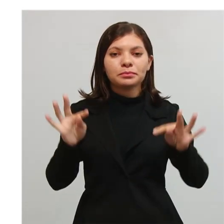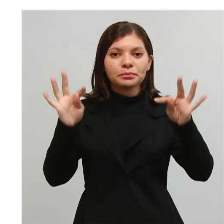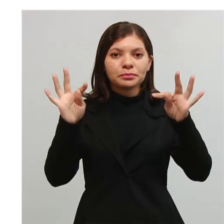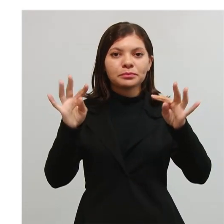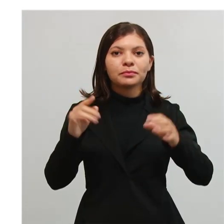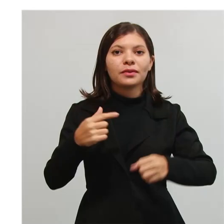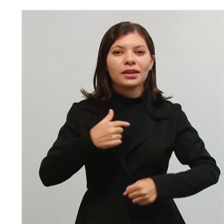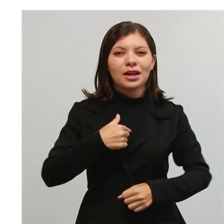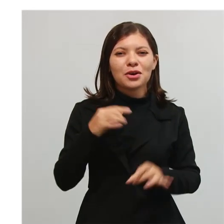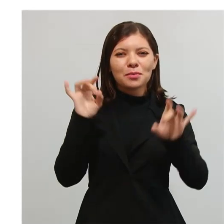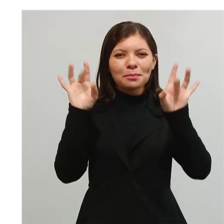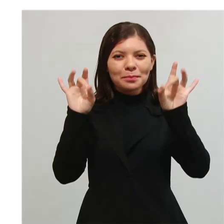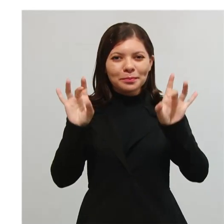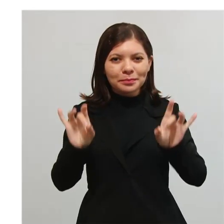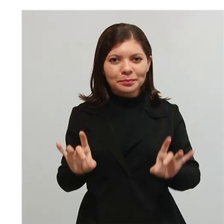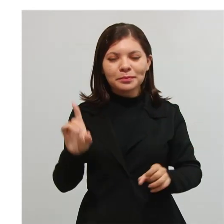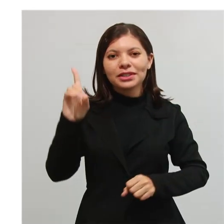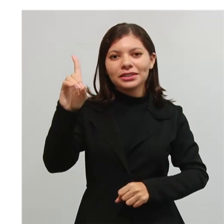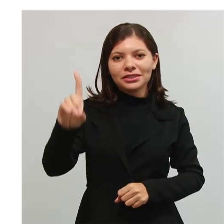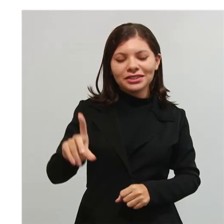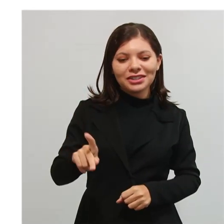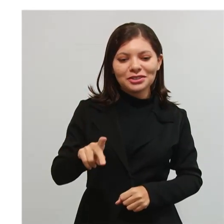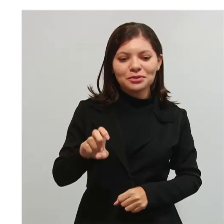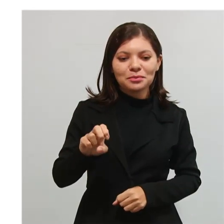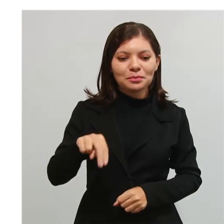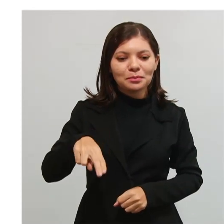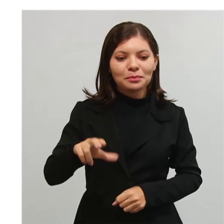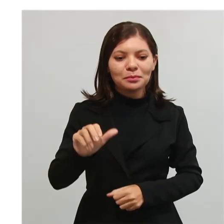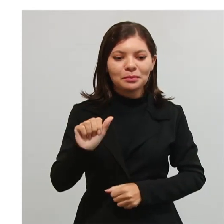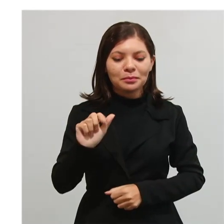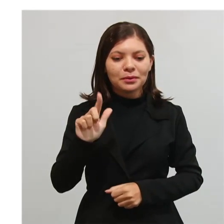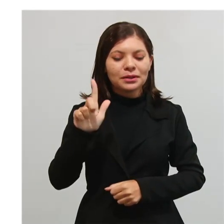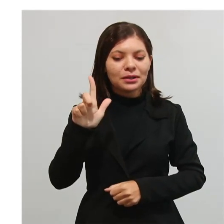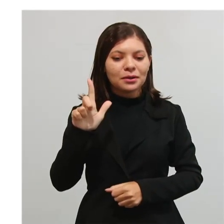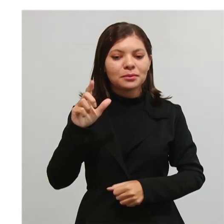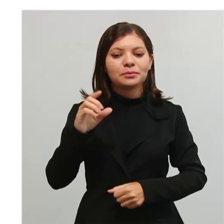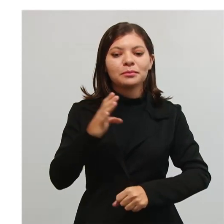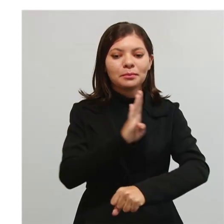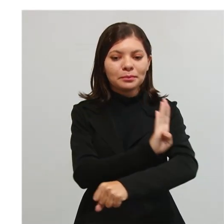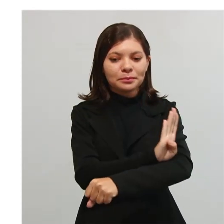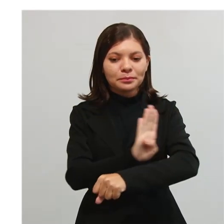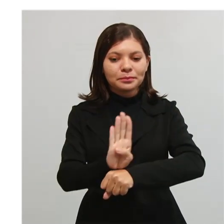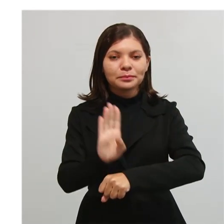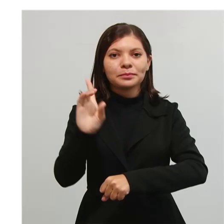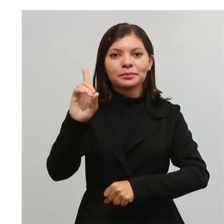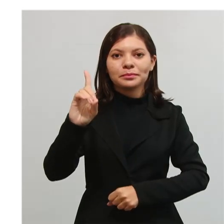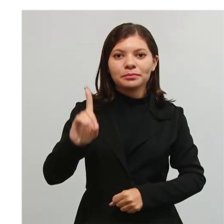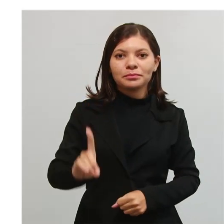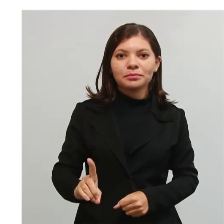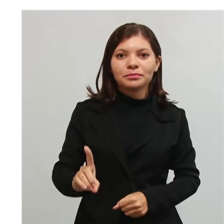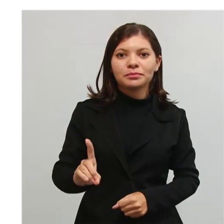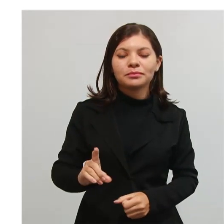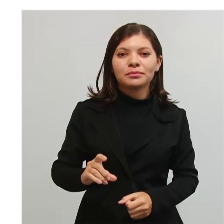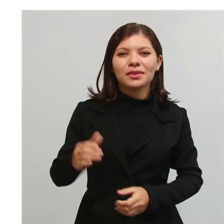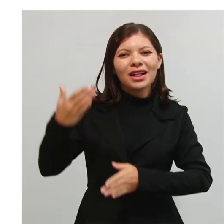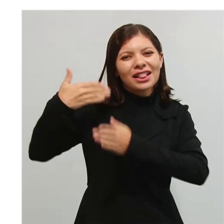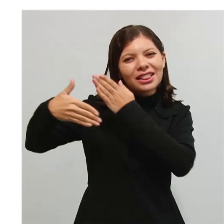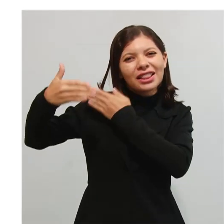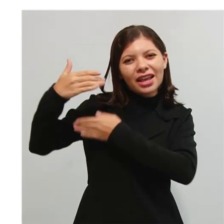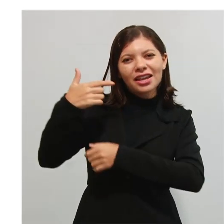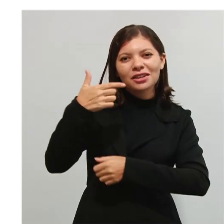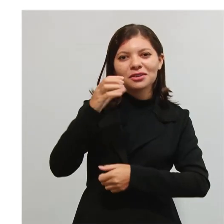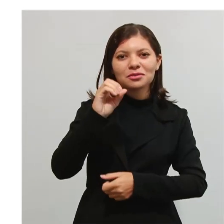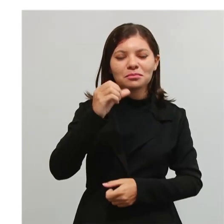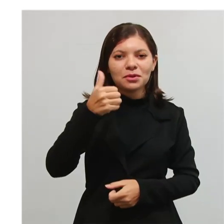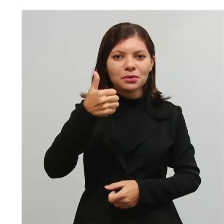e sou especialista em Direito Penal e processo penal e Bacharel em Direito desde 2012